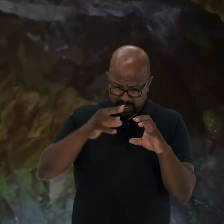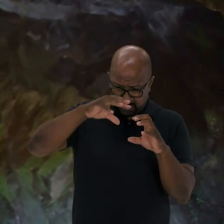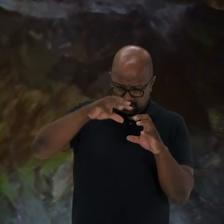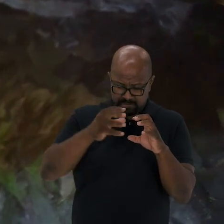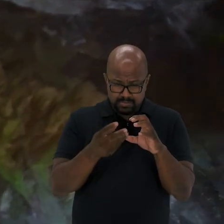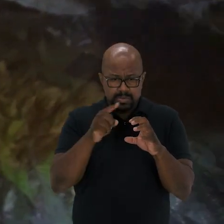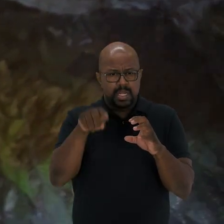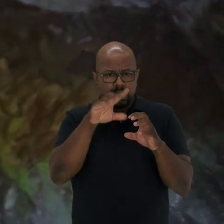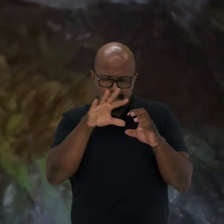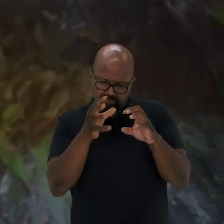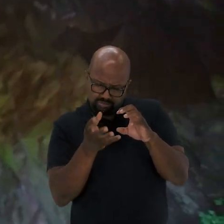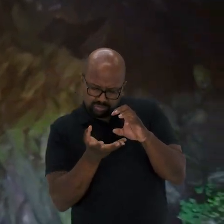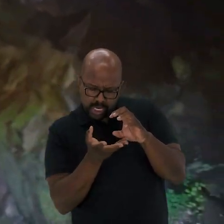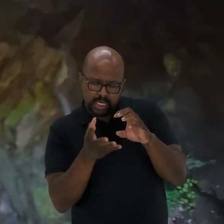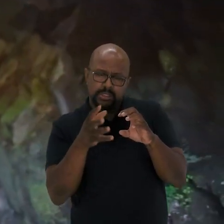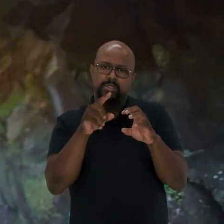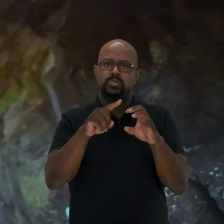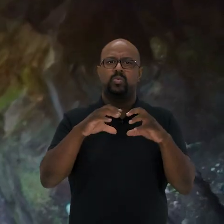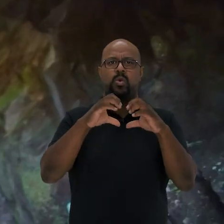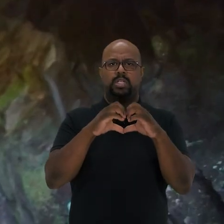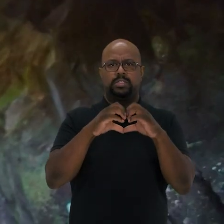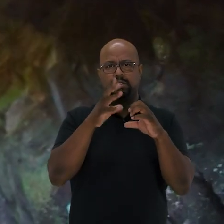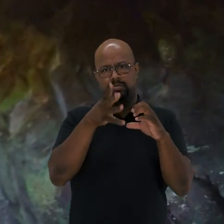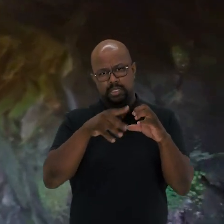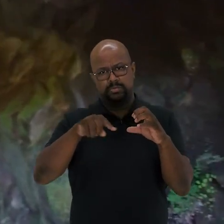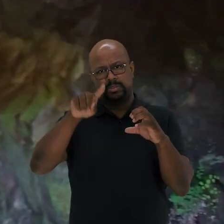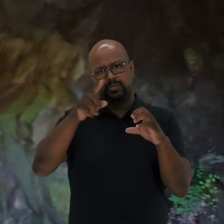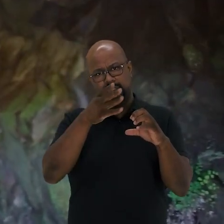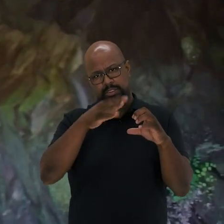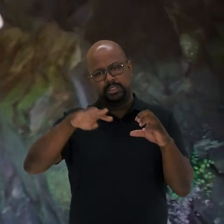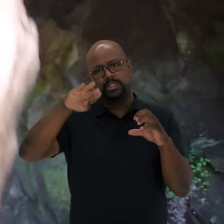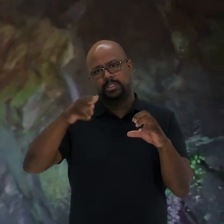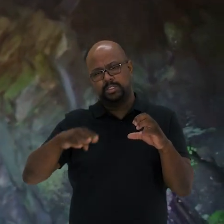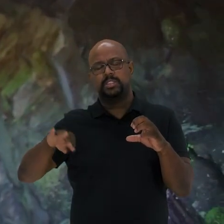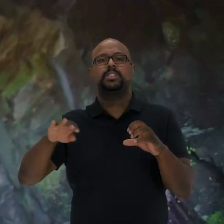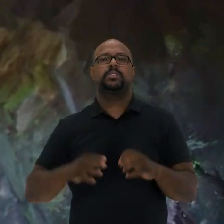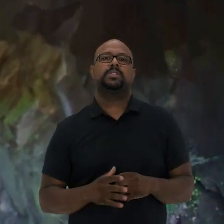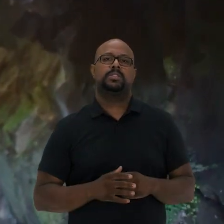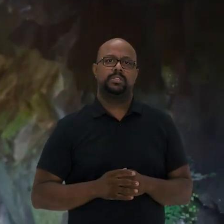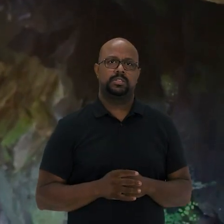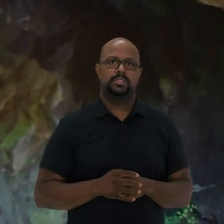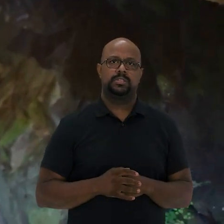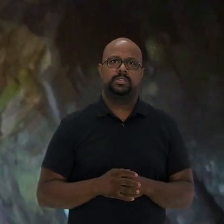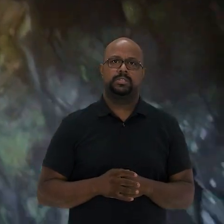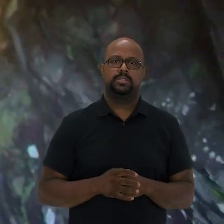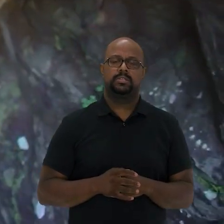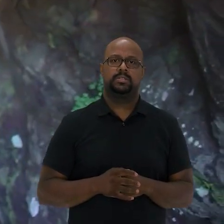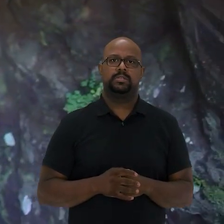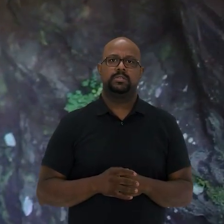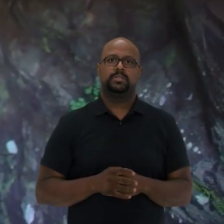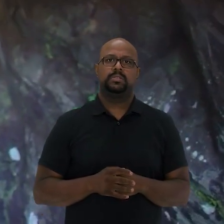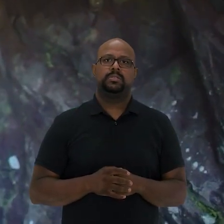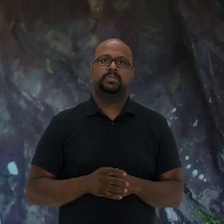então ele aqui era a bicuda embaixo, né, no bico do coração, ele fazia isso aqui e aquilo ali. Então dá para